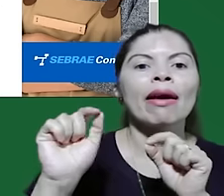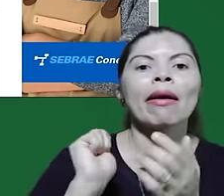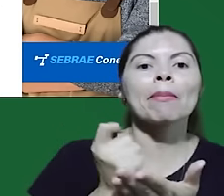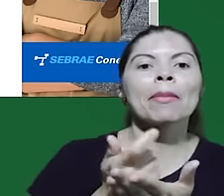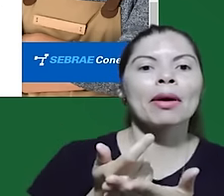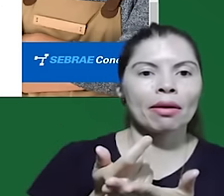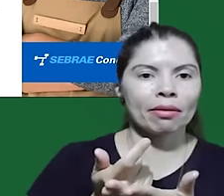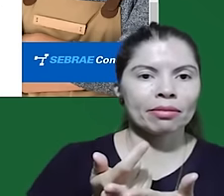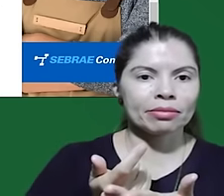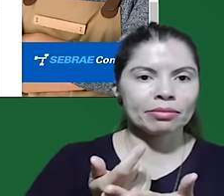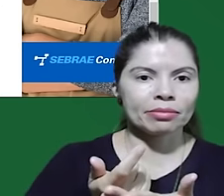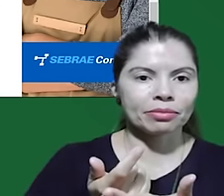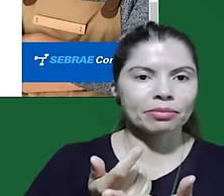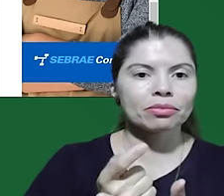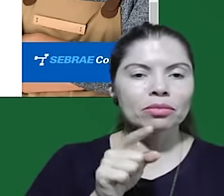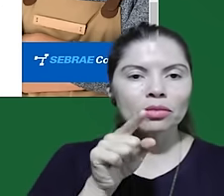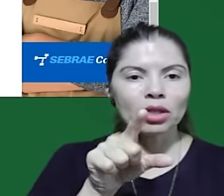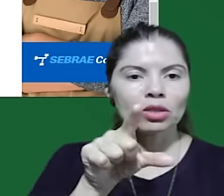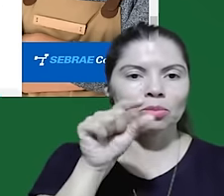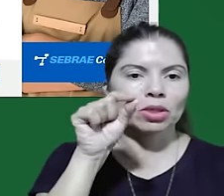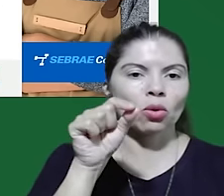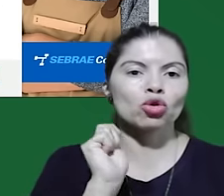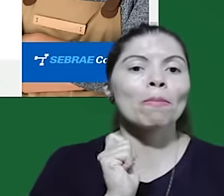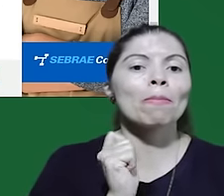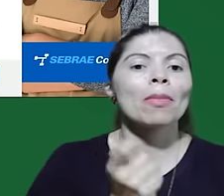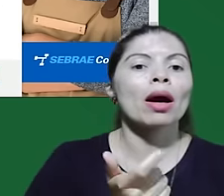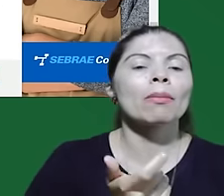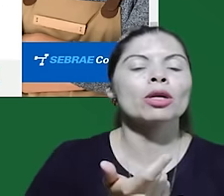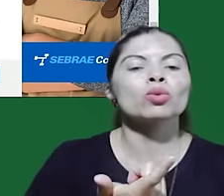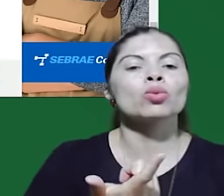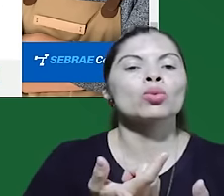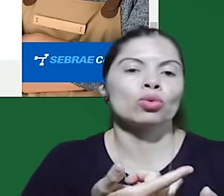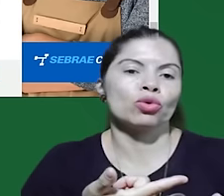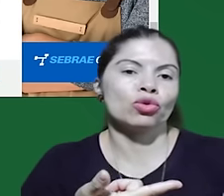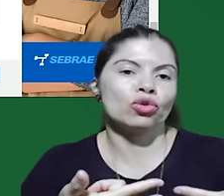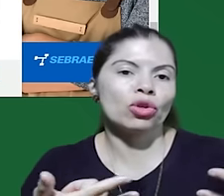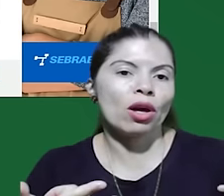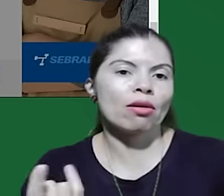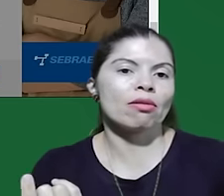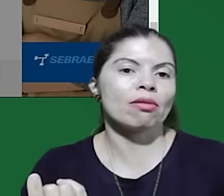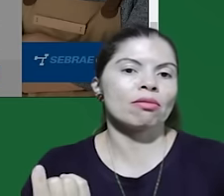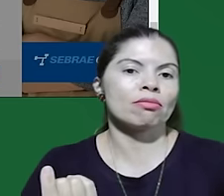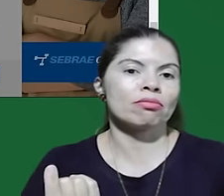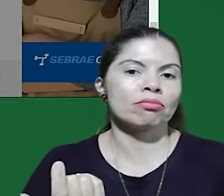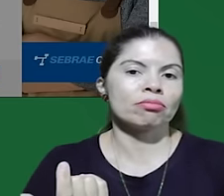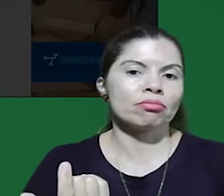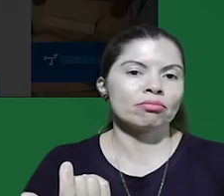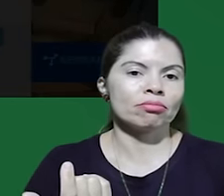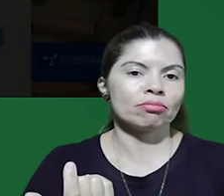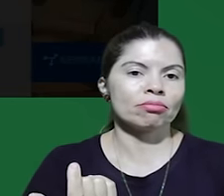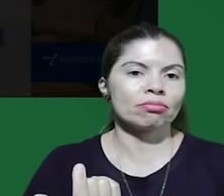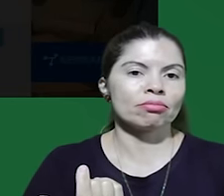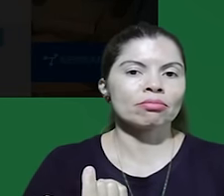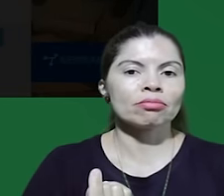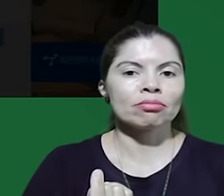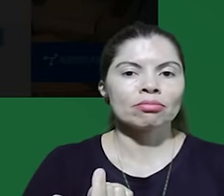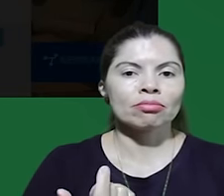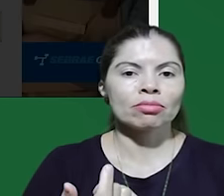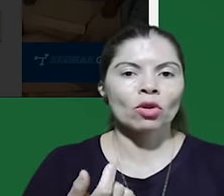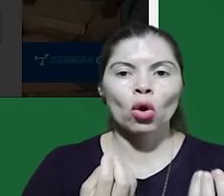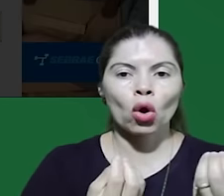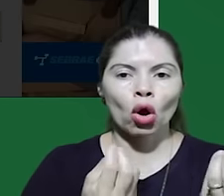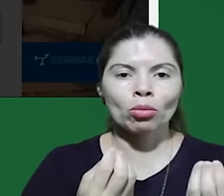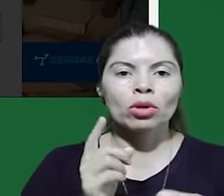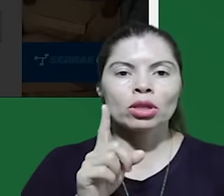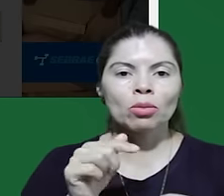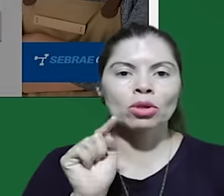opção pode ser Em cheque cartão de débito incluir E aí eu clico em salvar feito